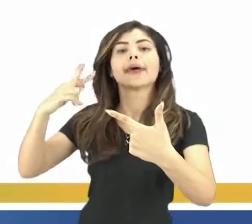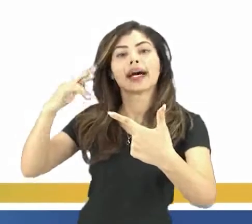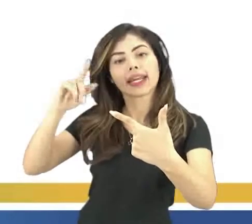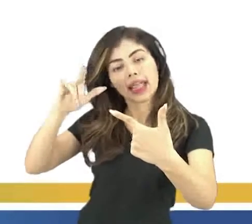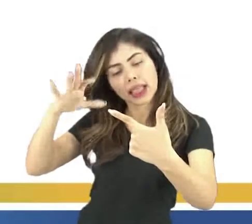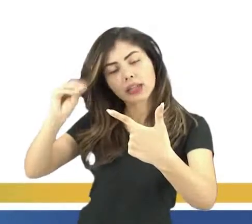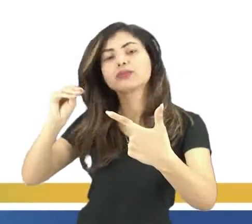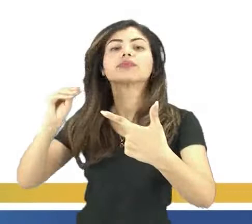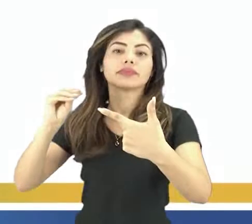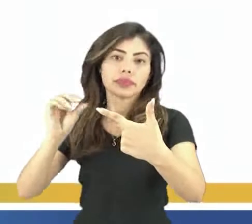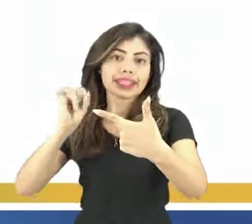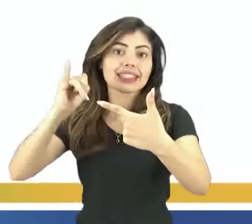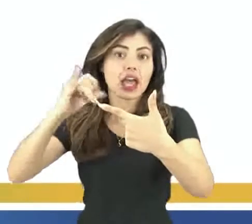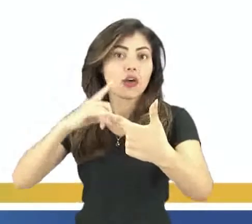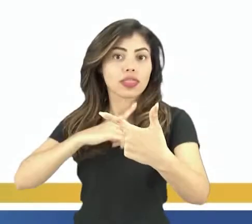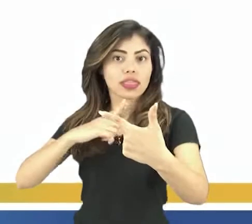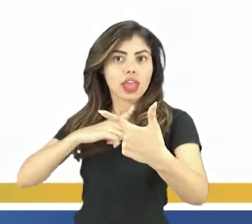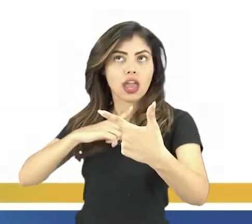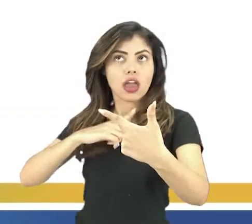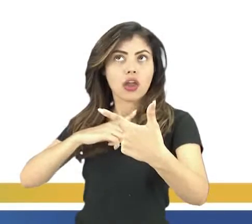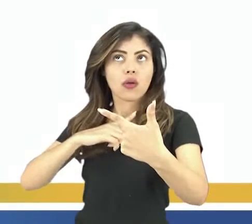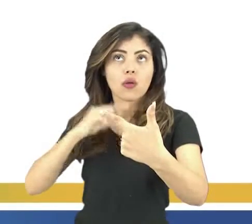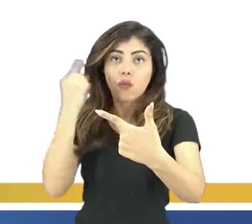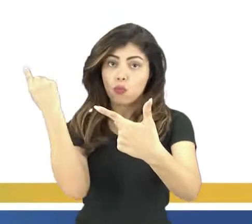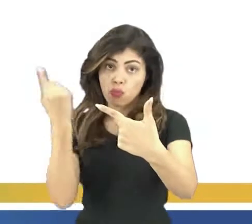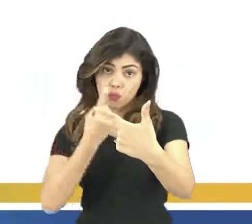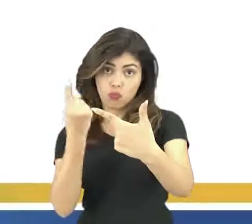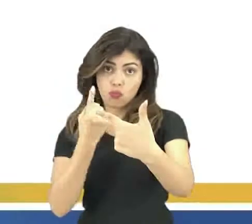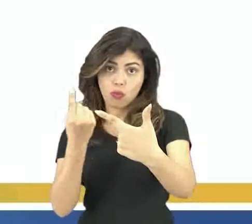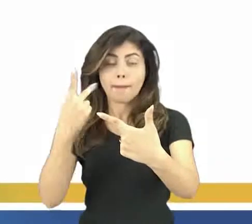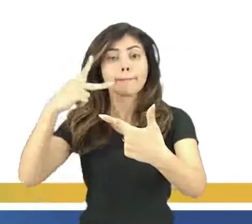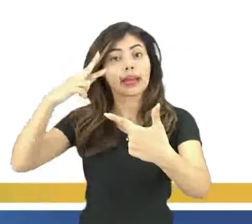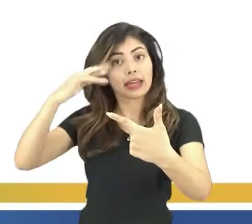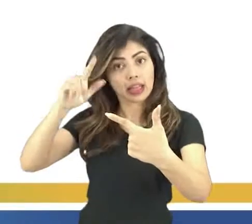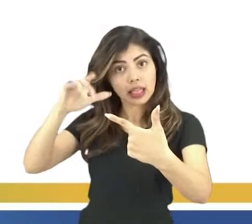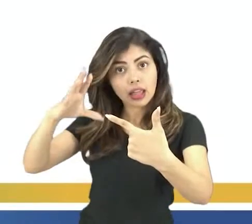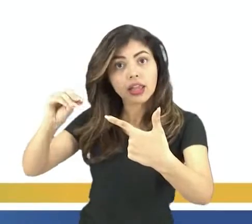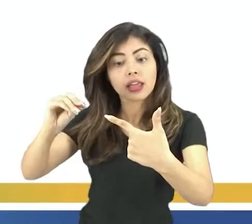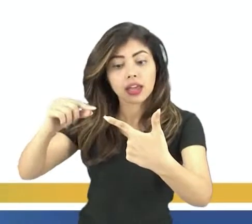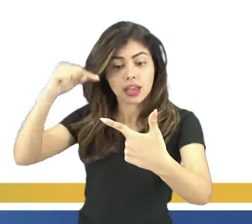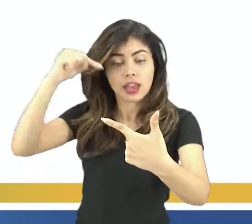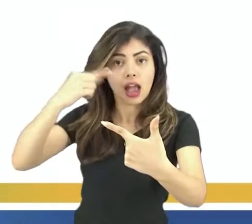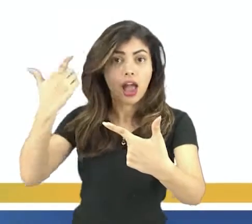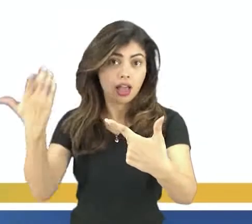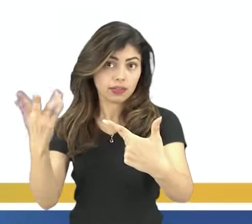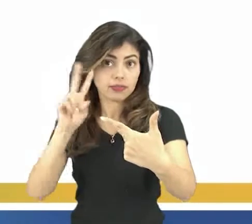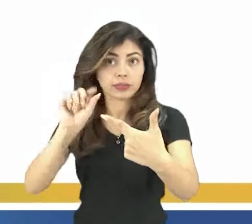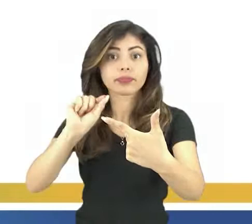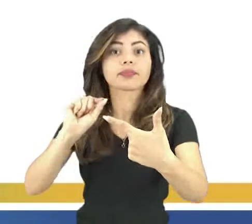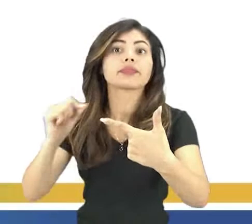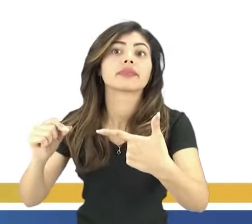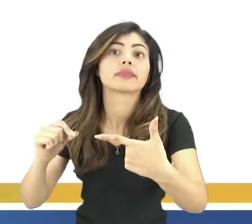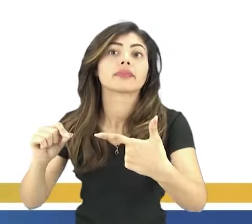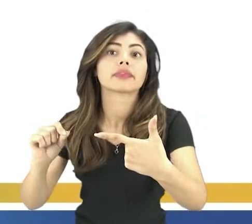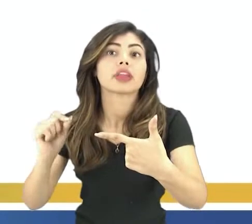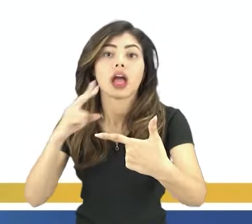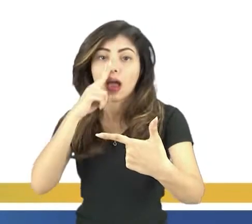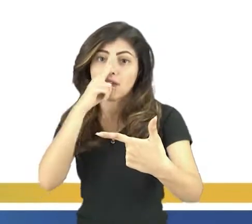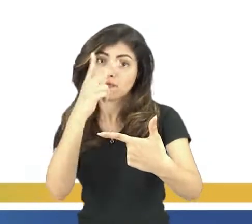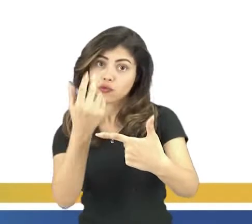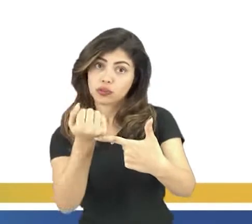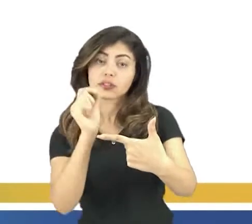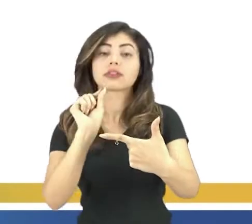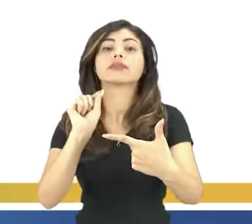paralelo. Então, se eu tenho uma linha de velocidade paralela a essa linha de indução, nesse caso, a